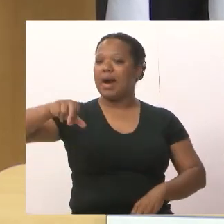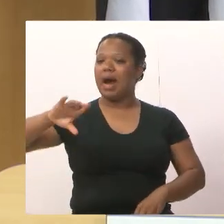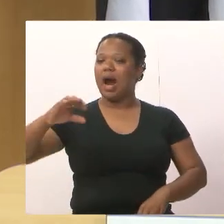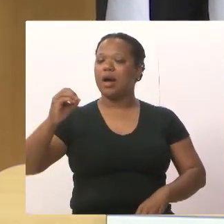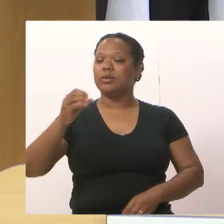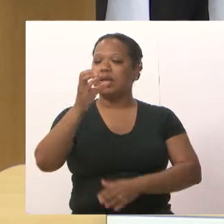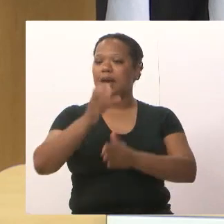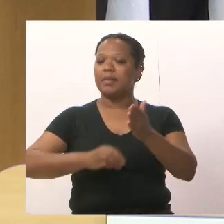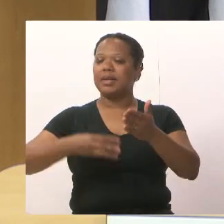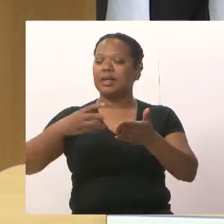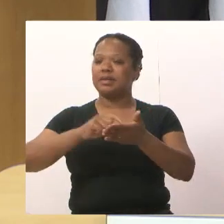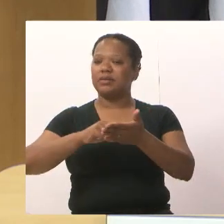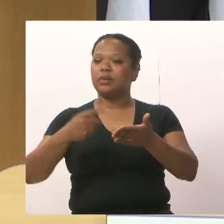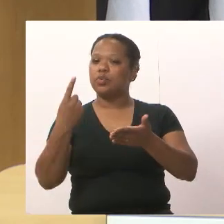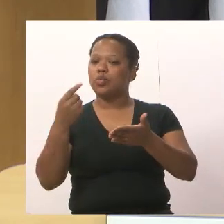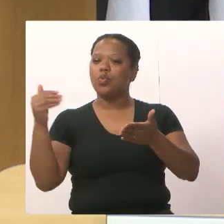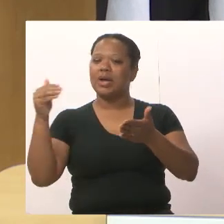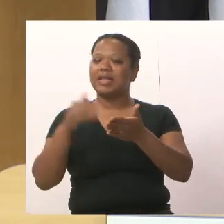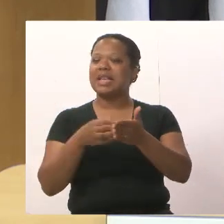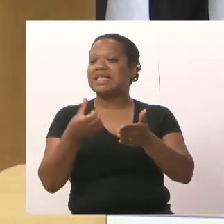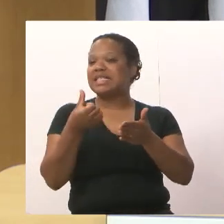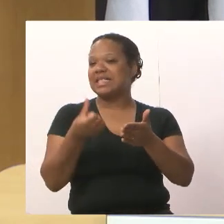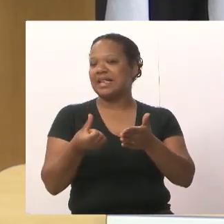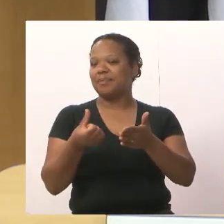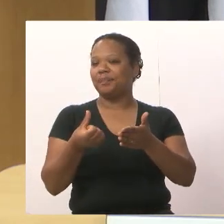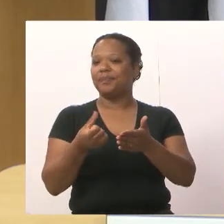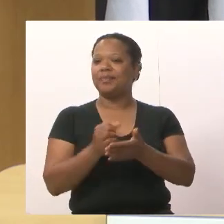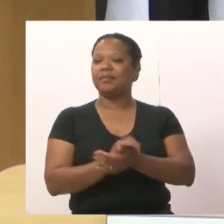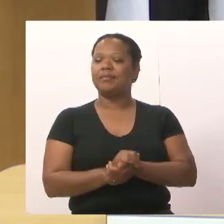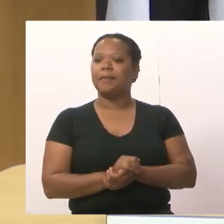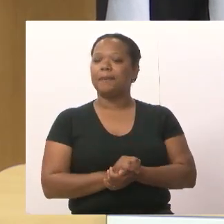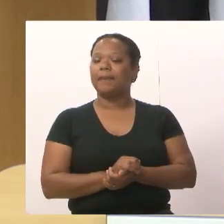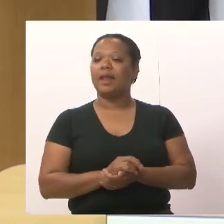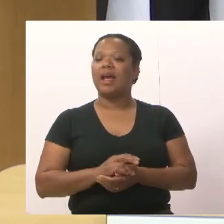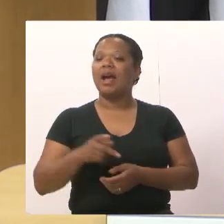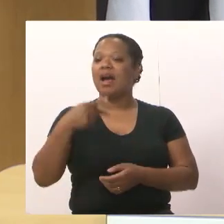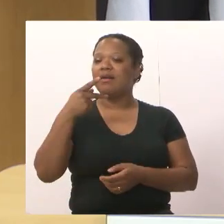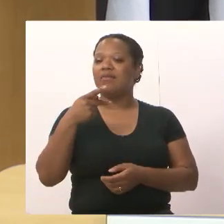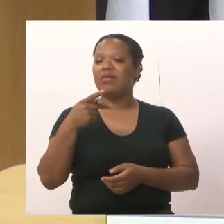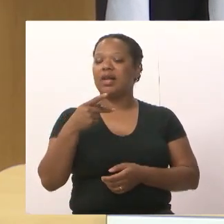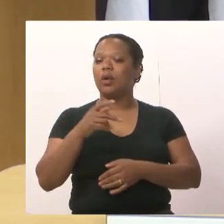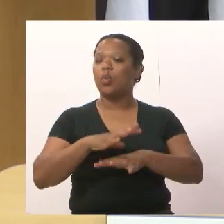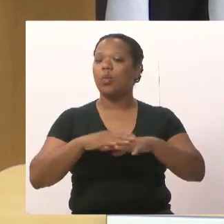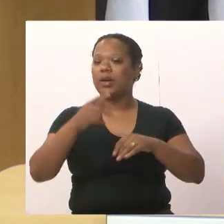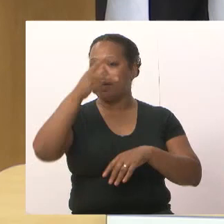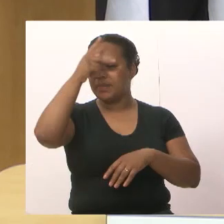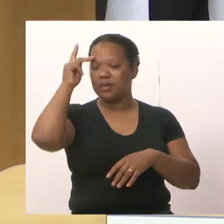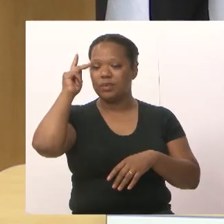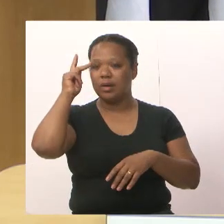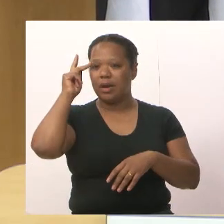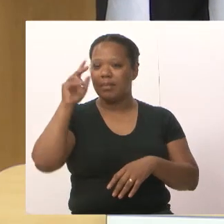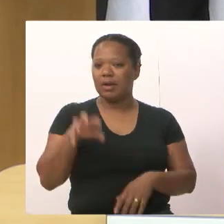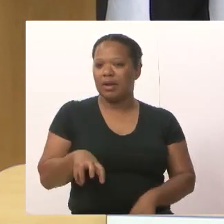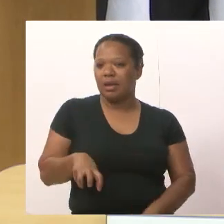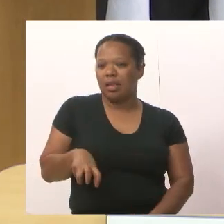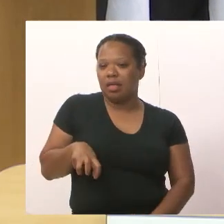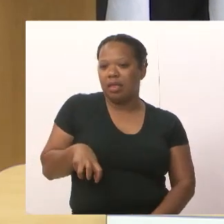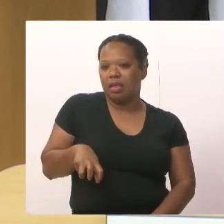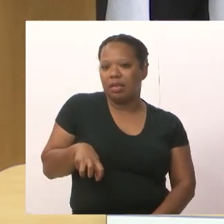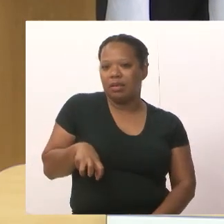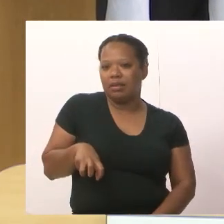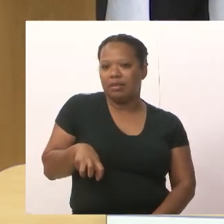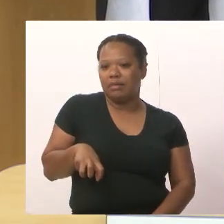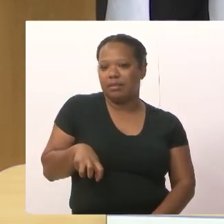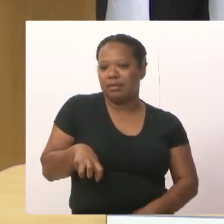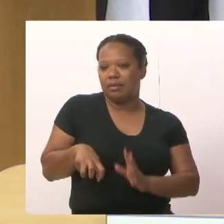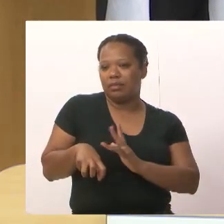3, versículo de 1 a 6. Ali fala da cura da mão de uma pessoa atrofiada. A pessoa tem uma mão